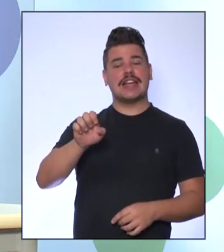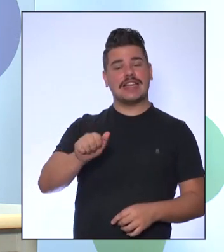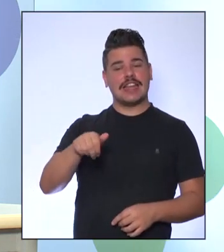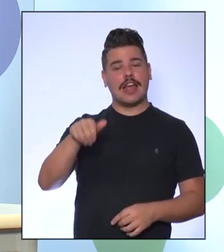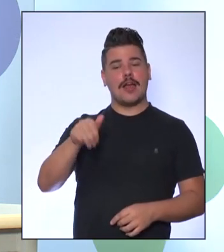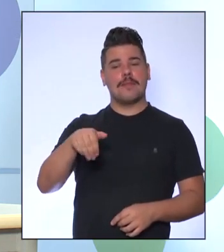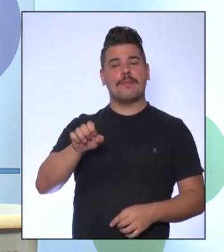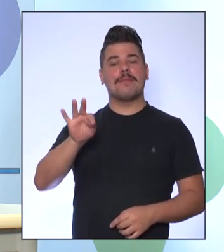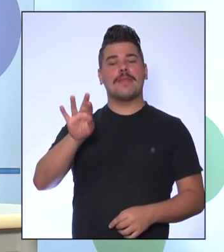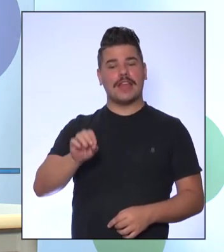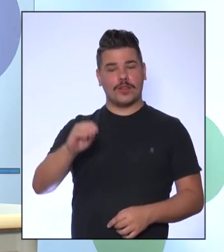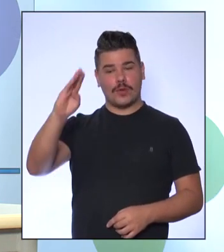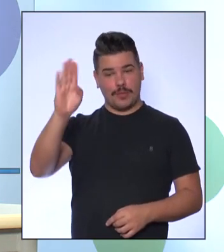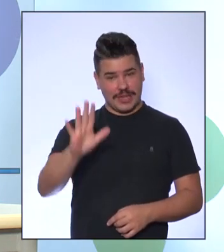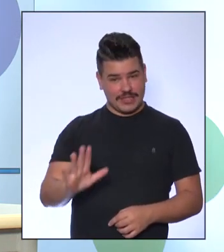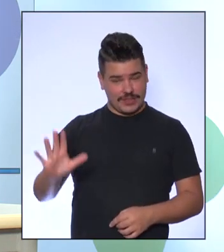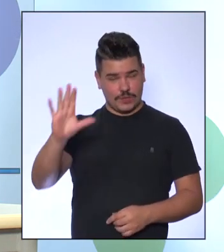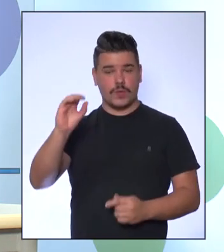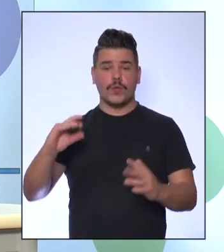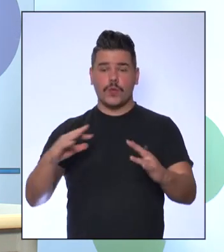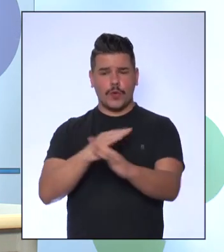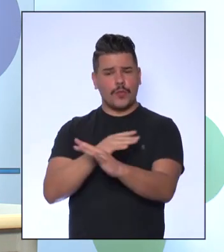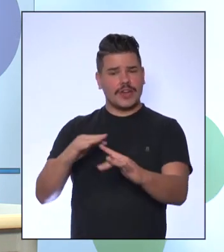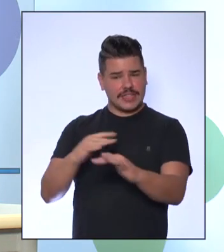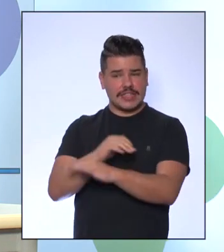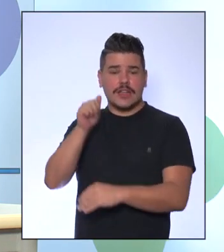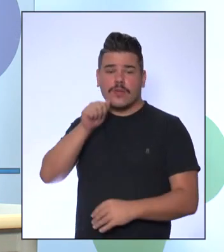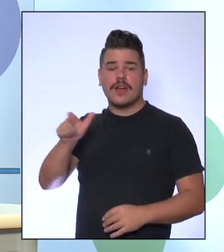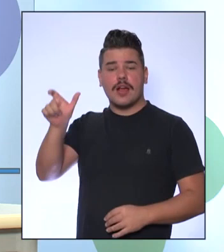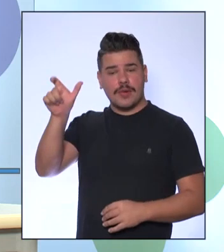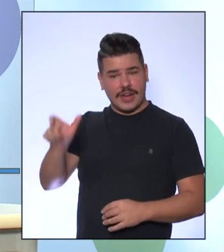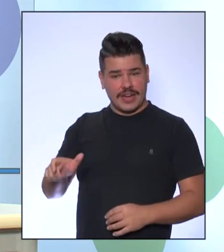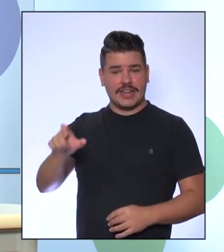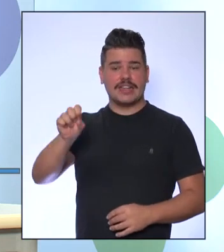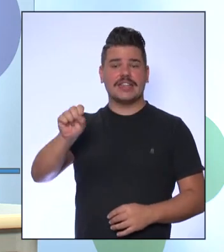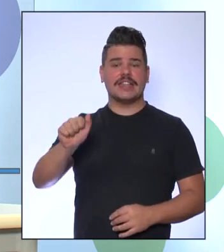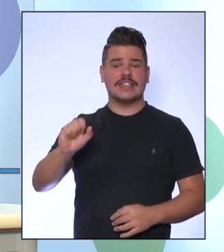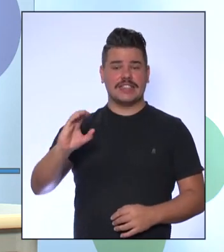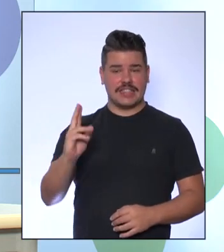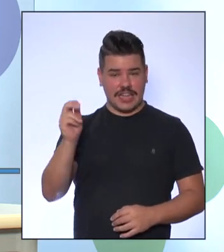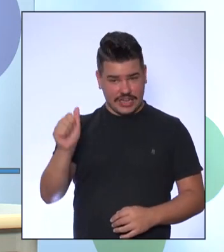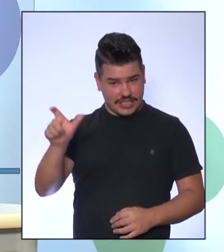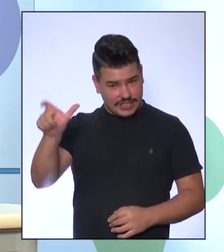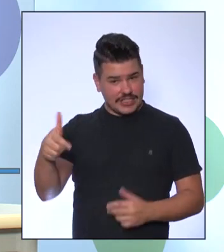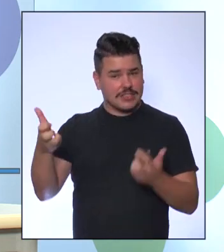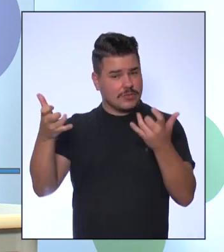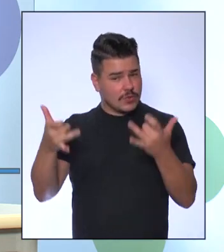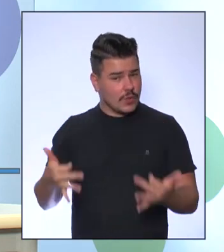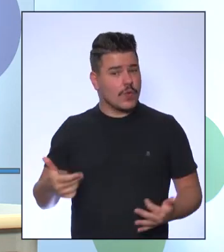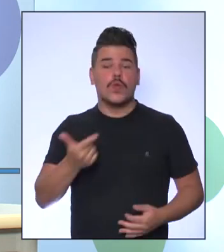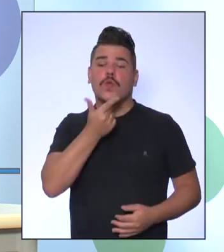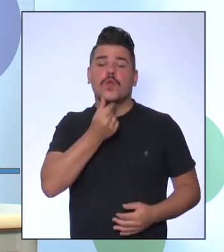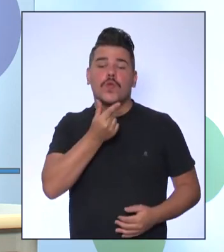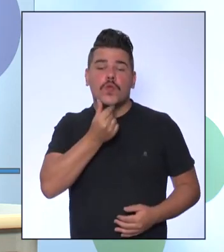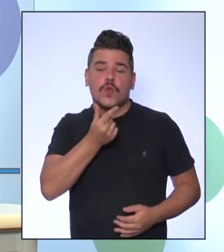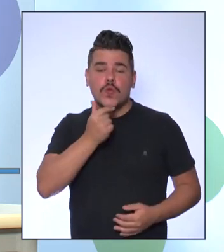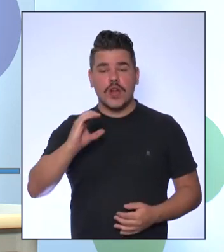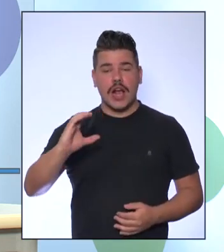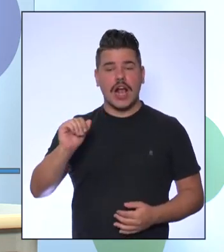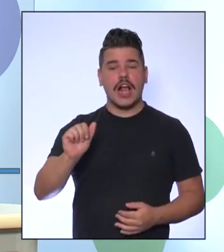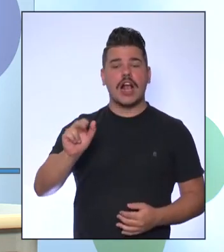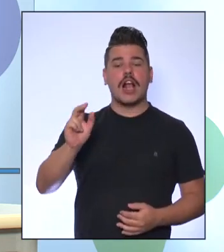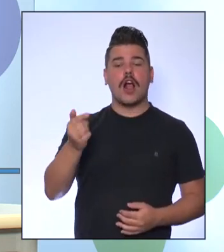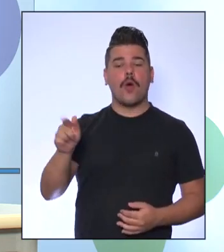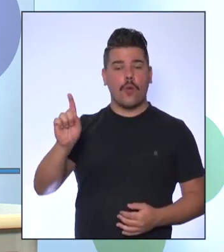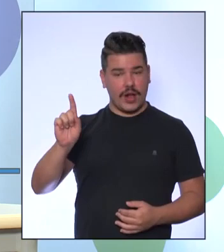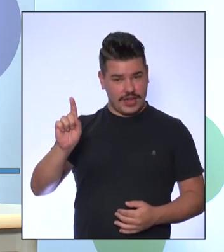colocando que urbanização tem a ver com a questão turística. Né? O Cauã coloca que a